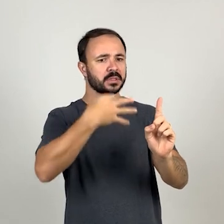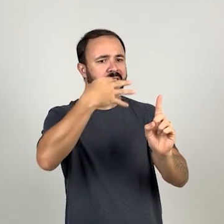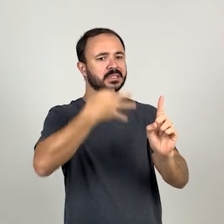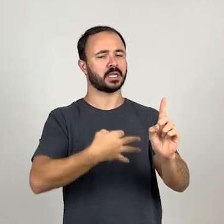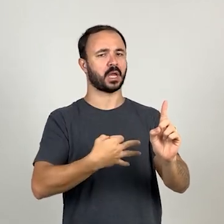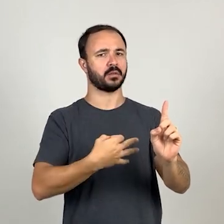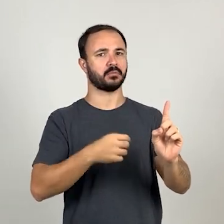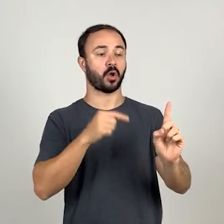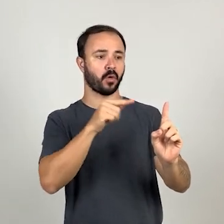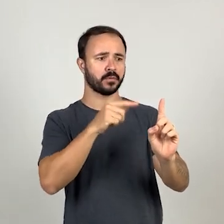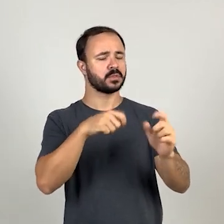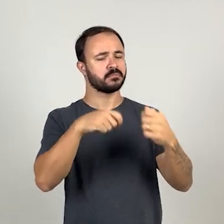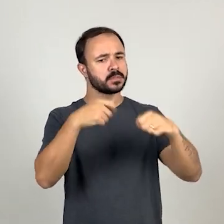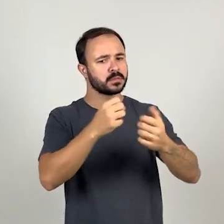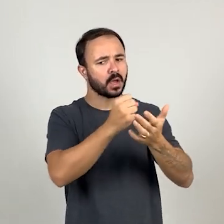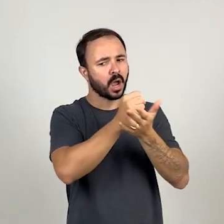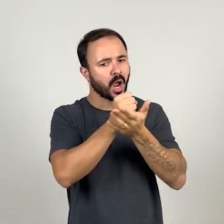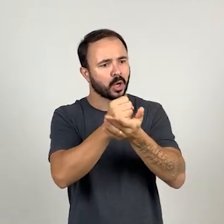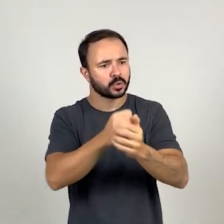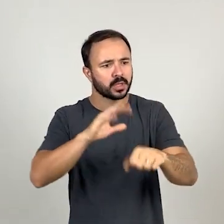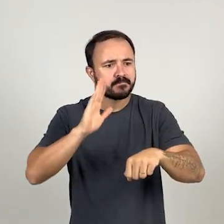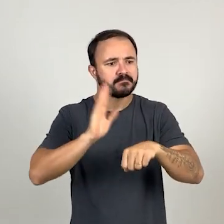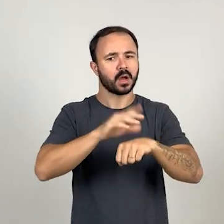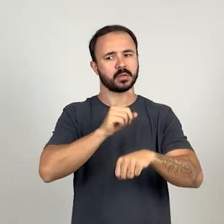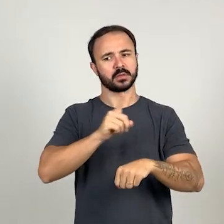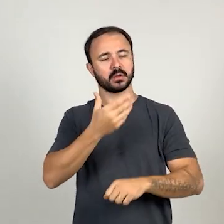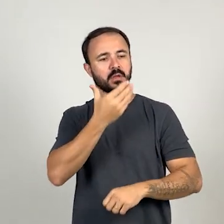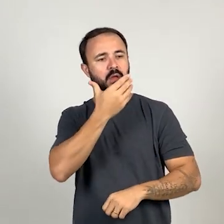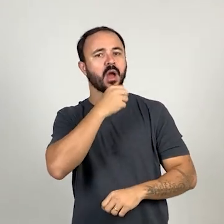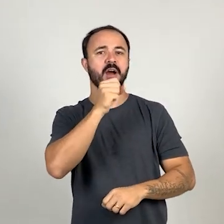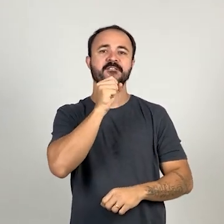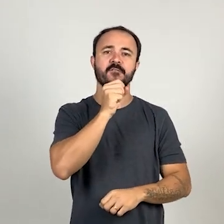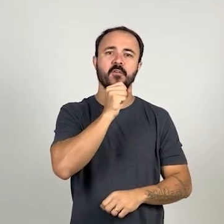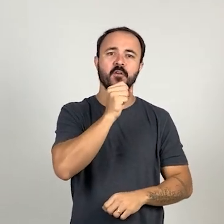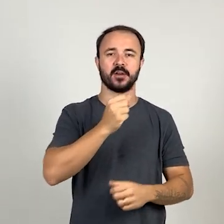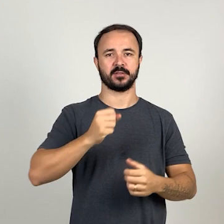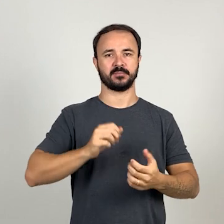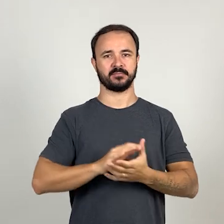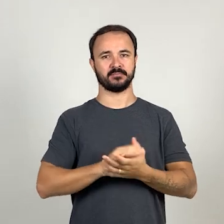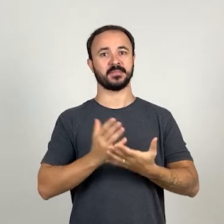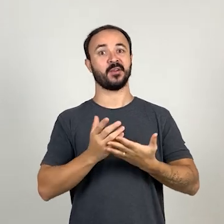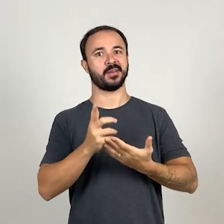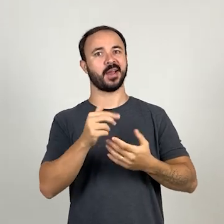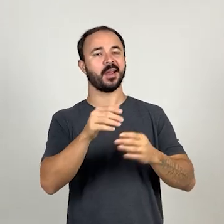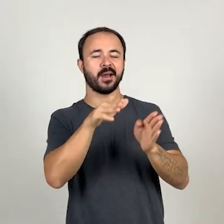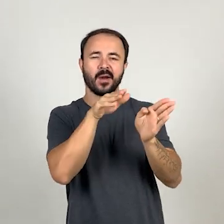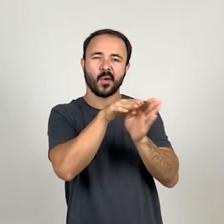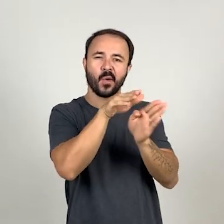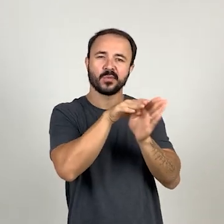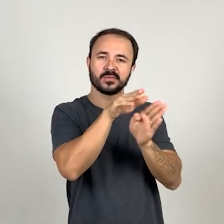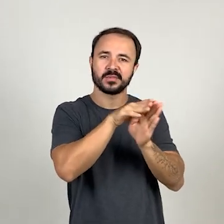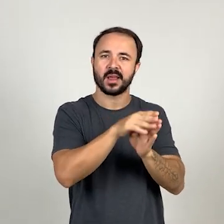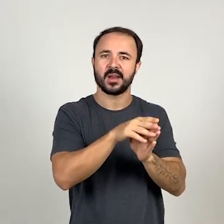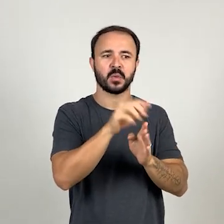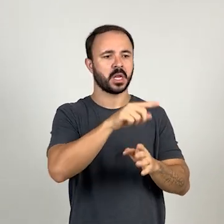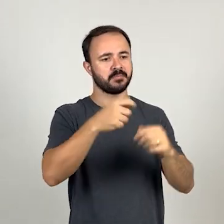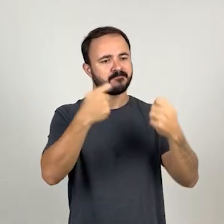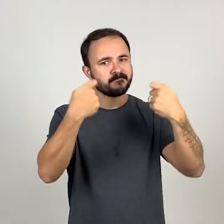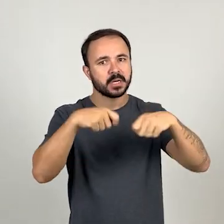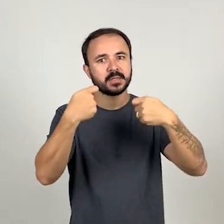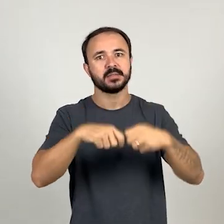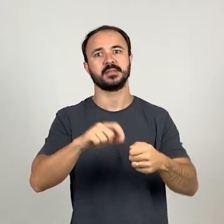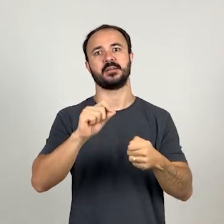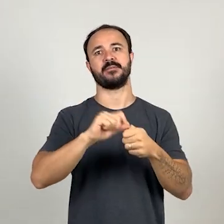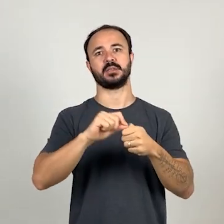Você deveria ajudar mais os seus avós. Então é um conselho, uma sugestão de algo que a pessoa tem que fazer corretamente. A pessoa é